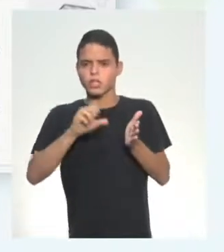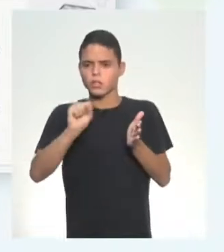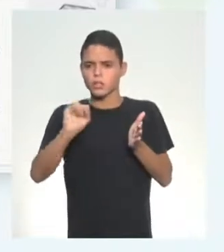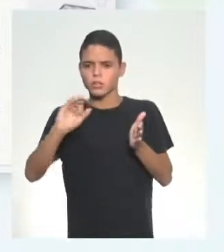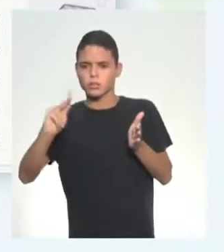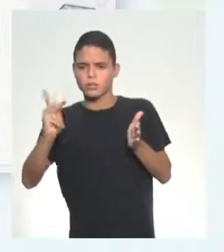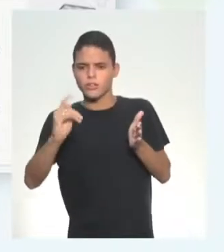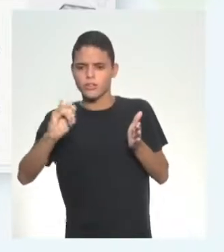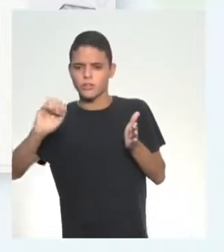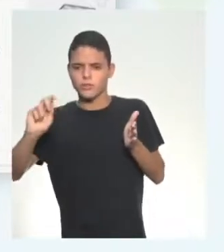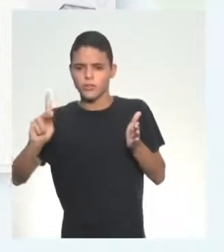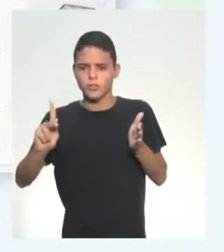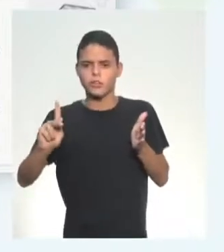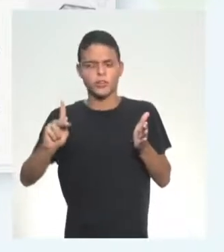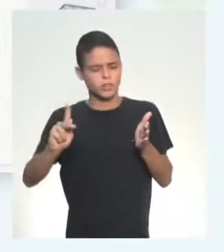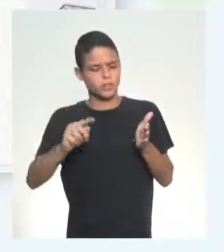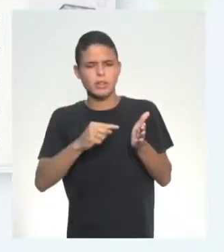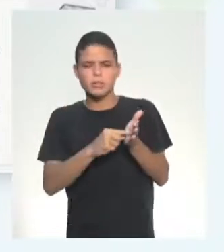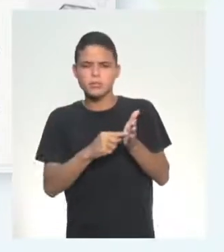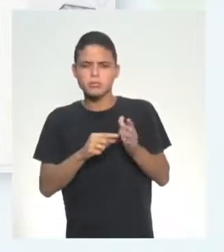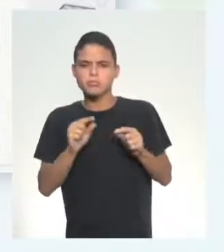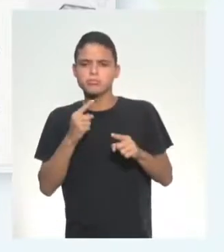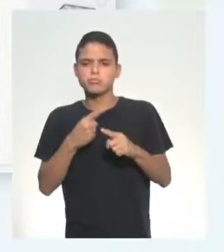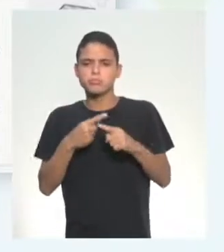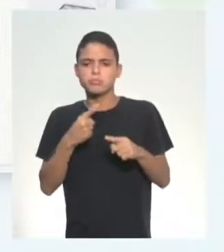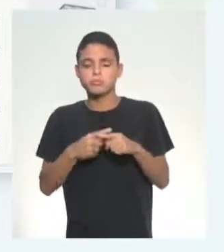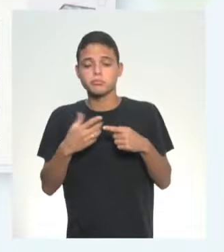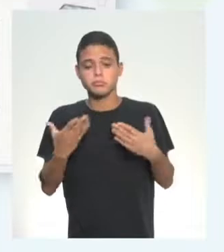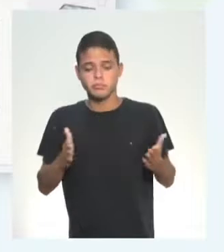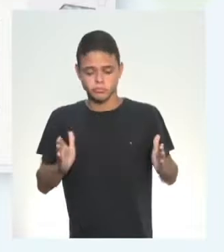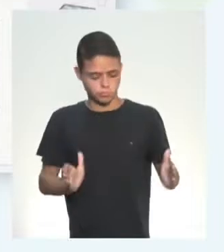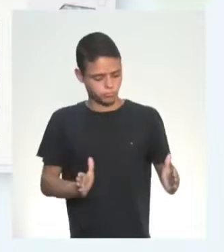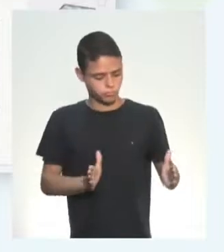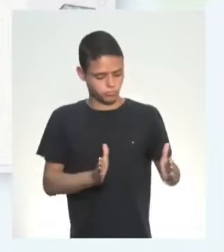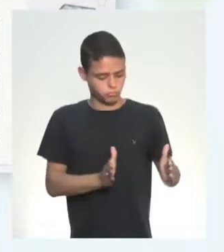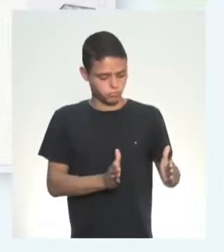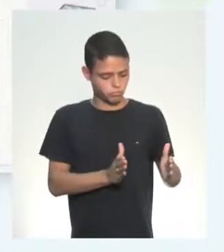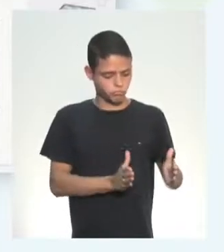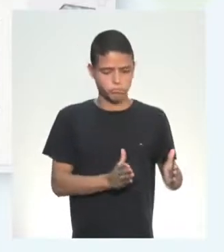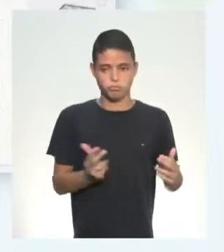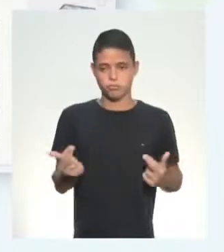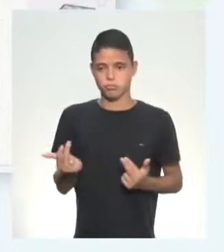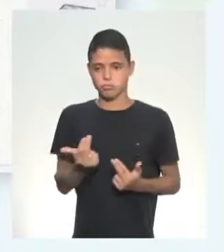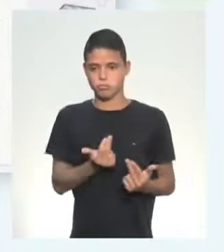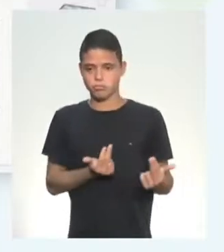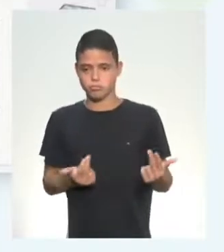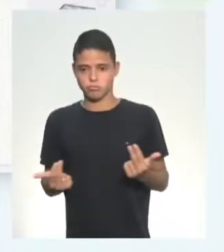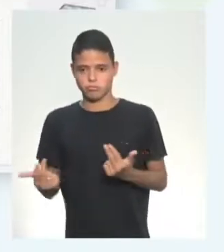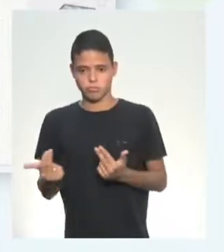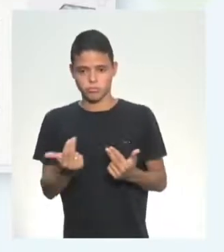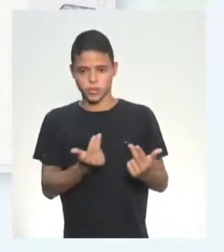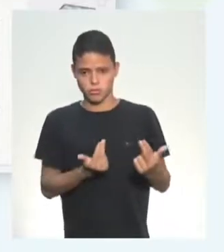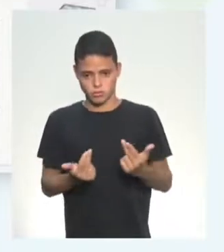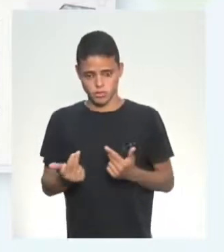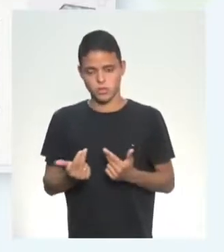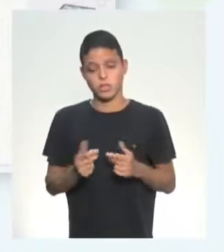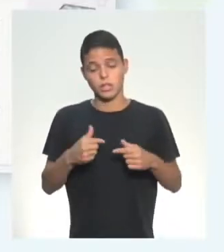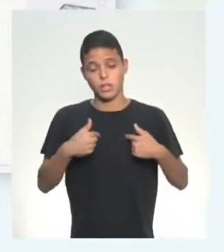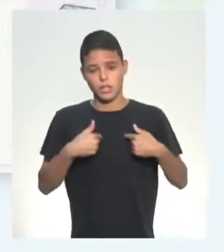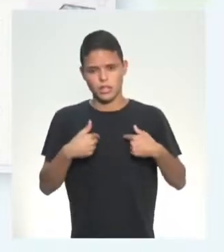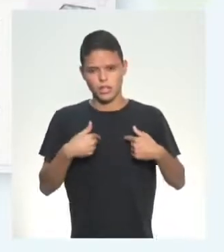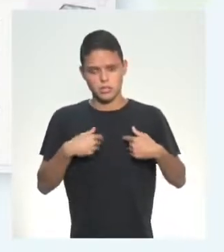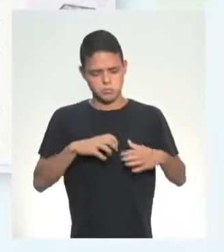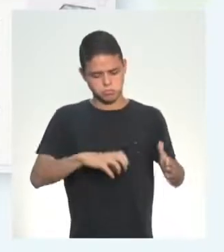dimensões reduzam de modo proporcional. Se eu simplesmente puxar uma das extremidades, ela vai crescer uma